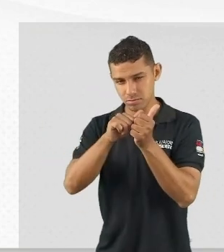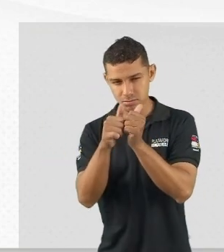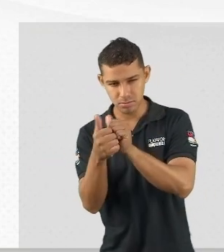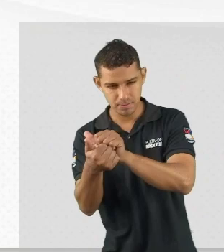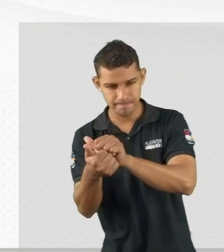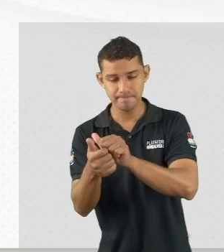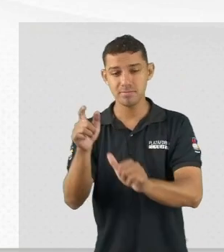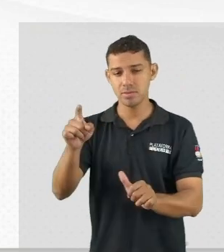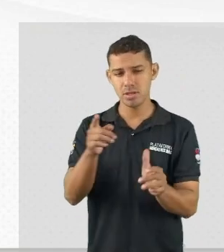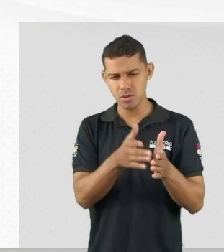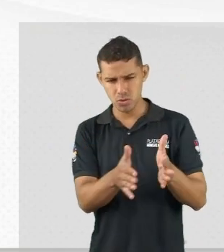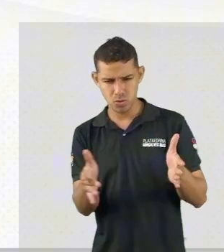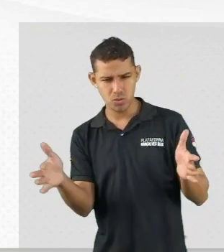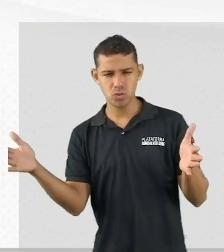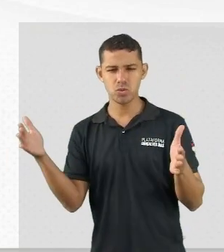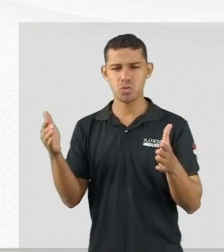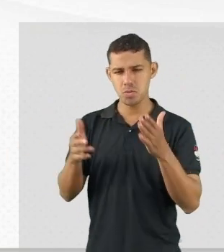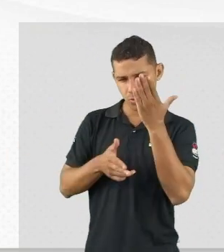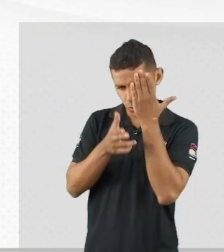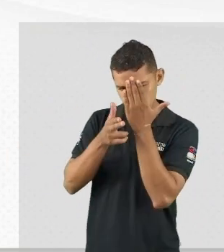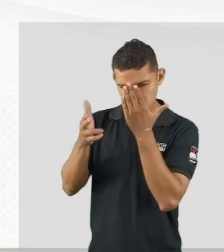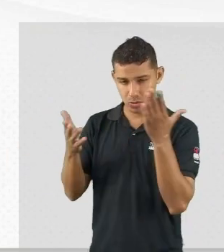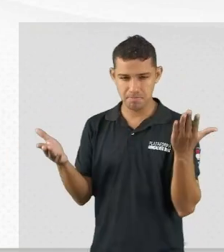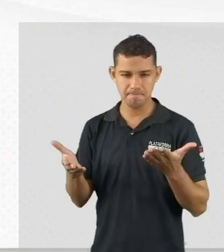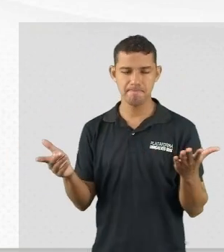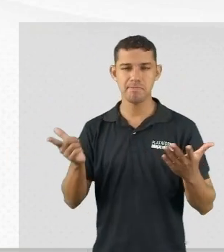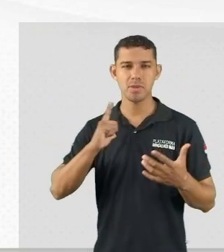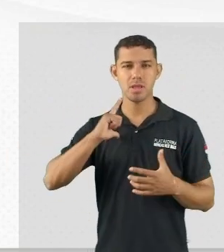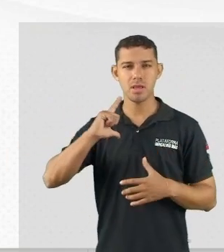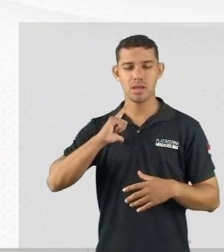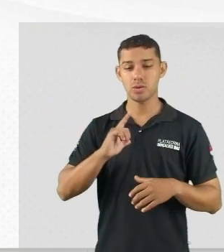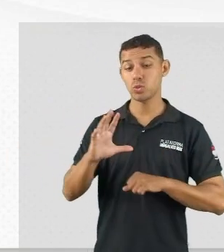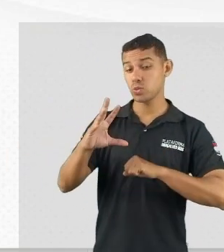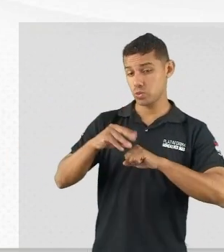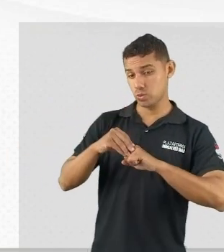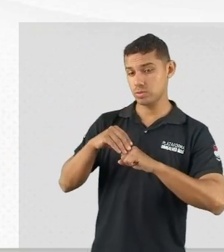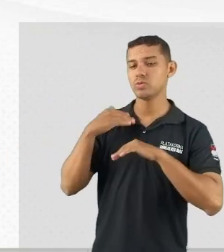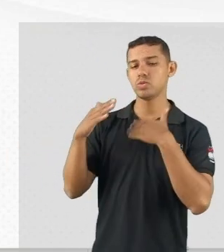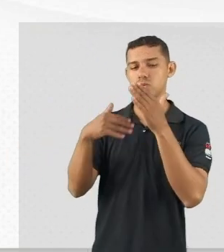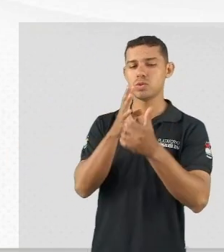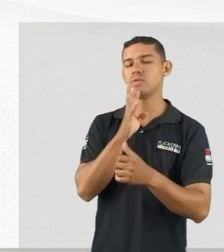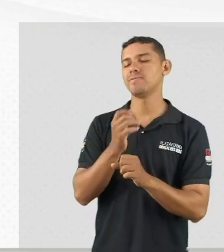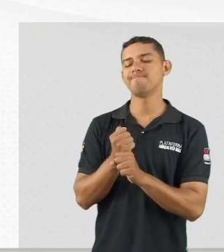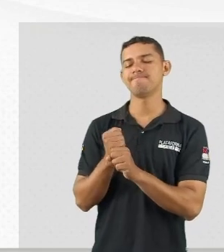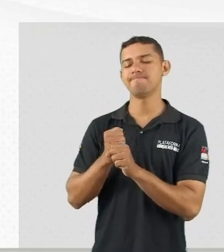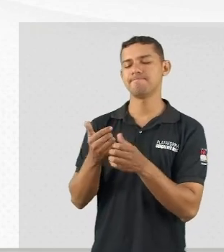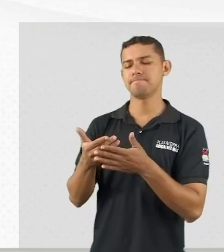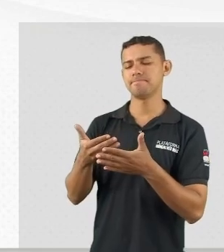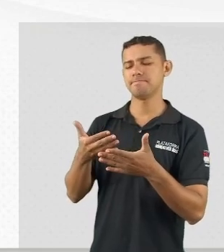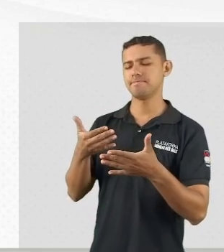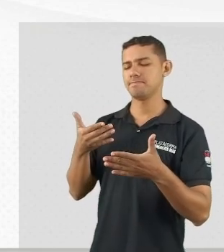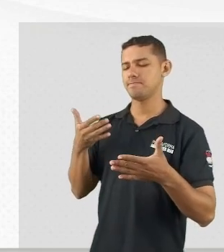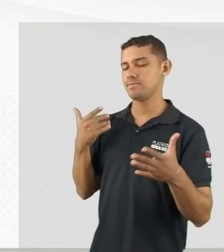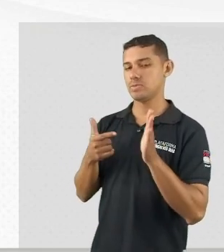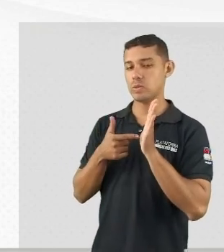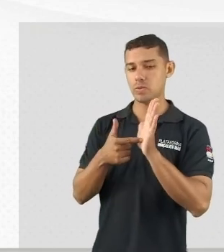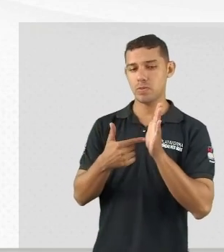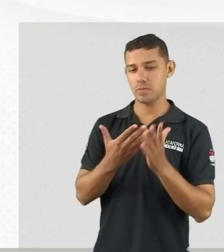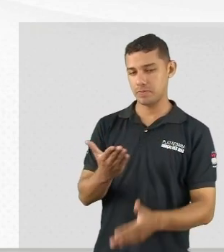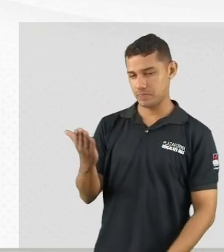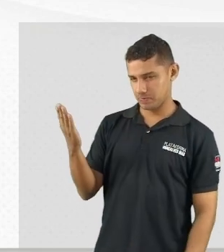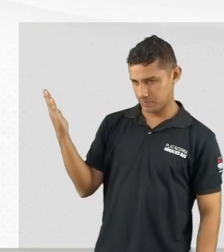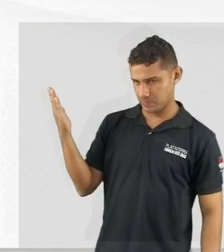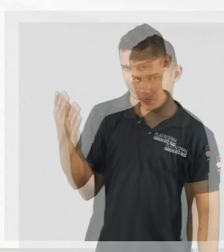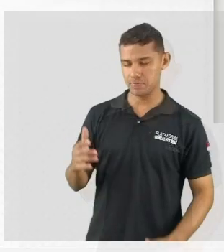Muitos dos processos metalúrgicos atuais têm em sua base conhecimentos desenvolvidos há milhares de anos, como mostra o